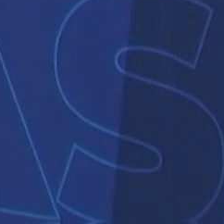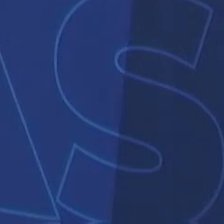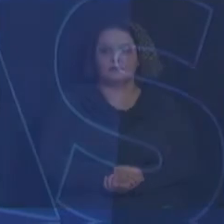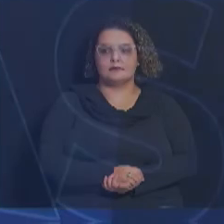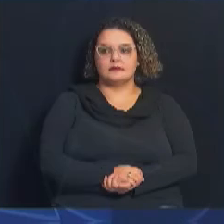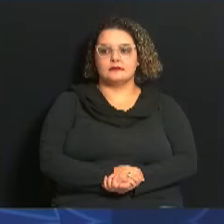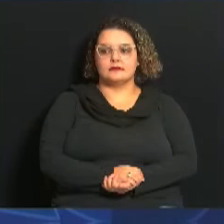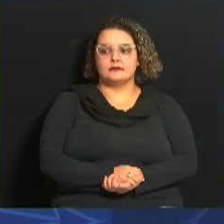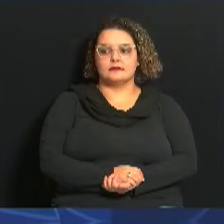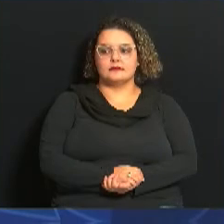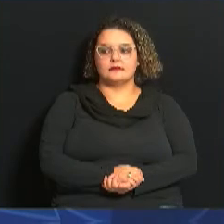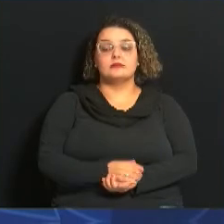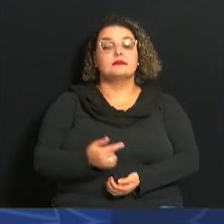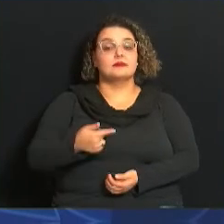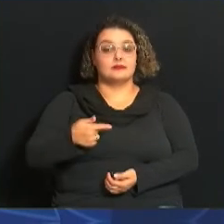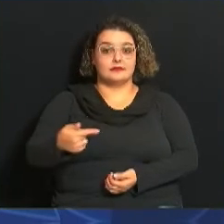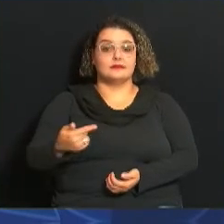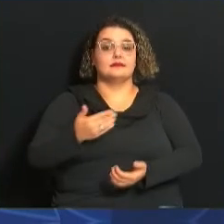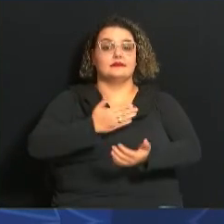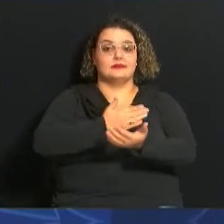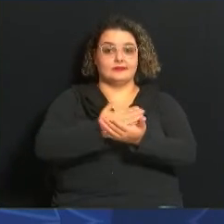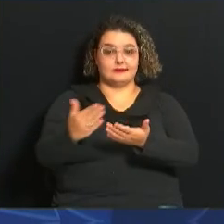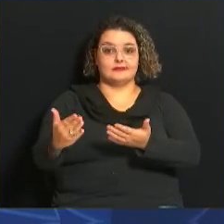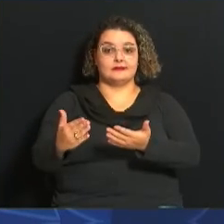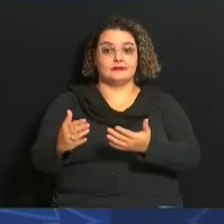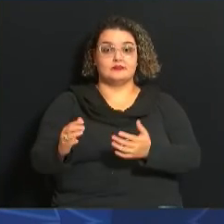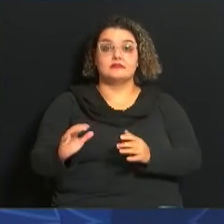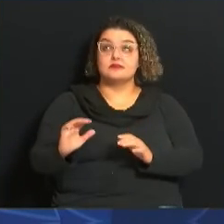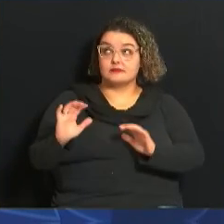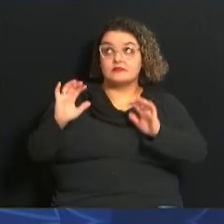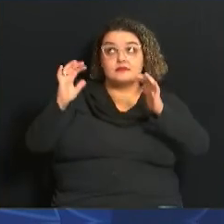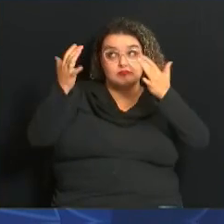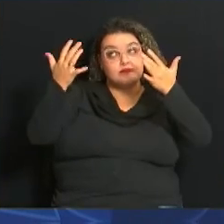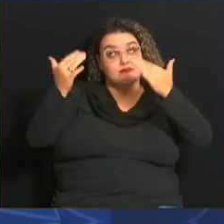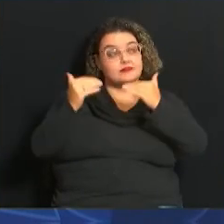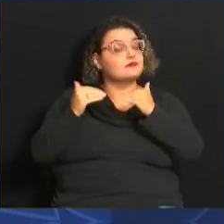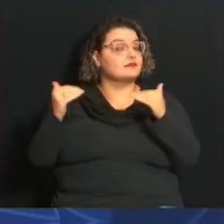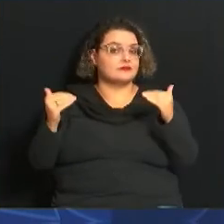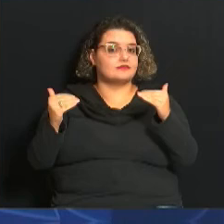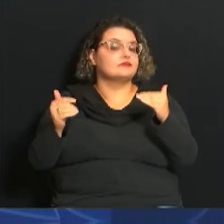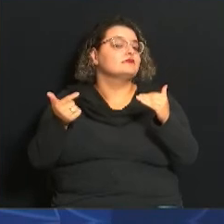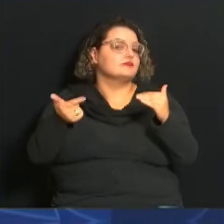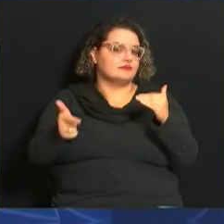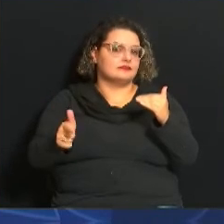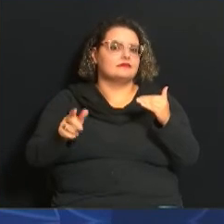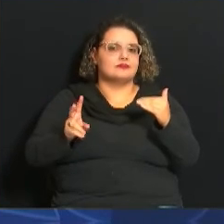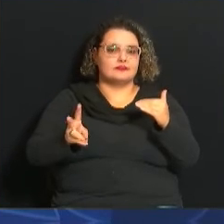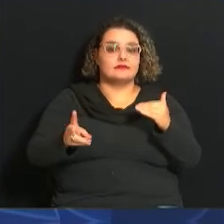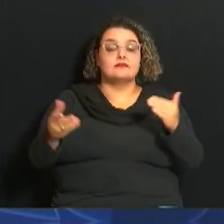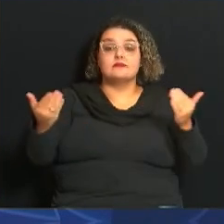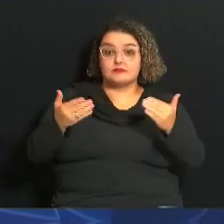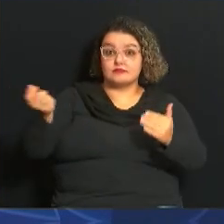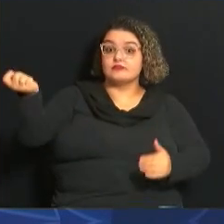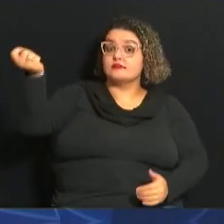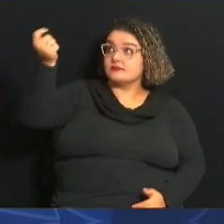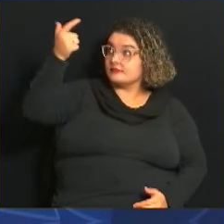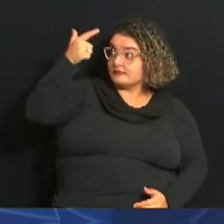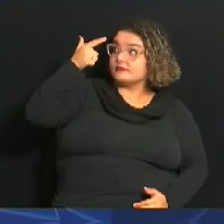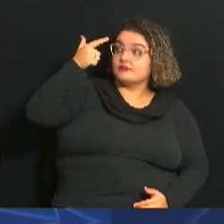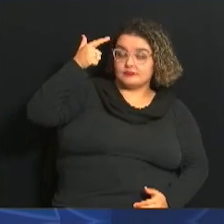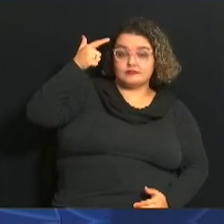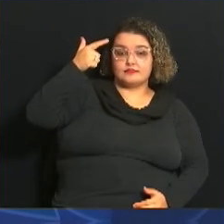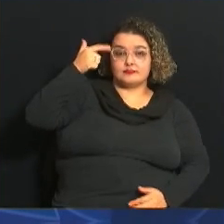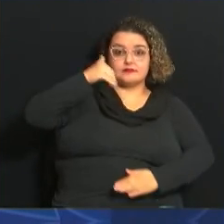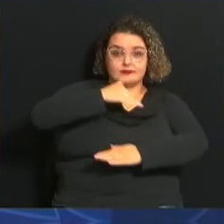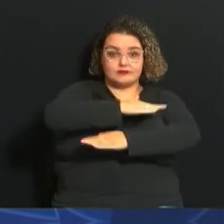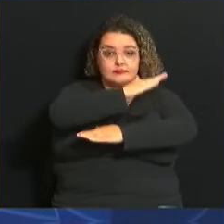E a semana começou com o tempo estável e vai permanecer assim, viu? Hoje o sol aparece durante todo o